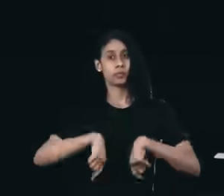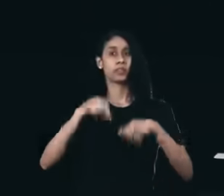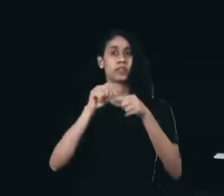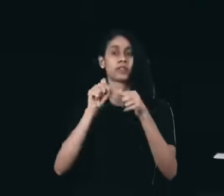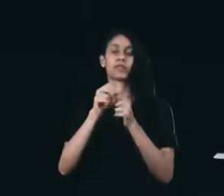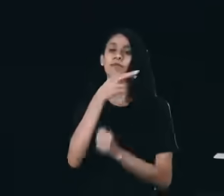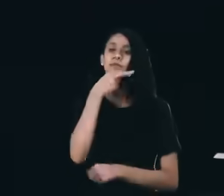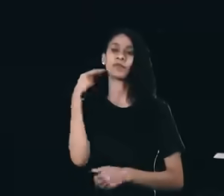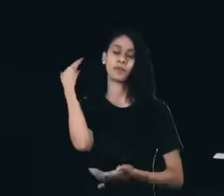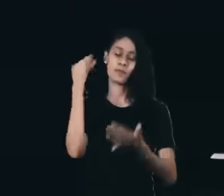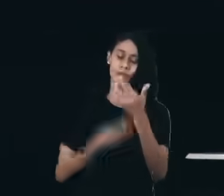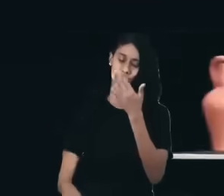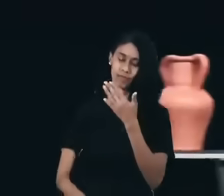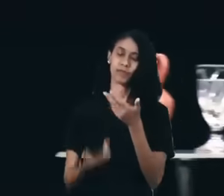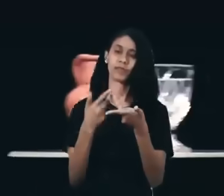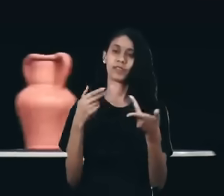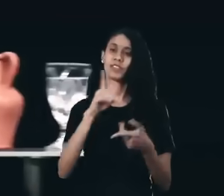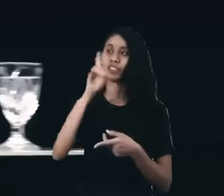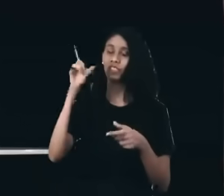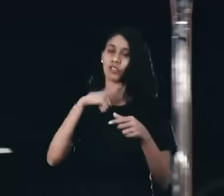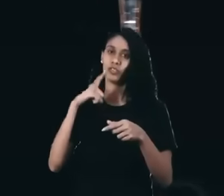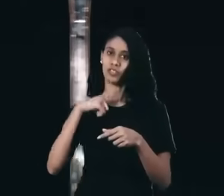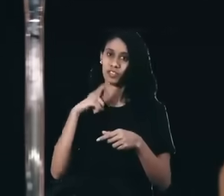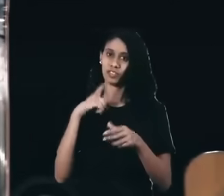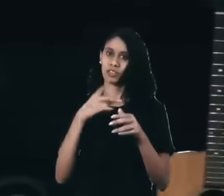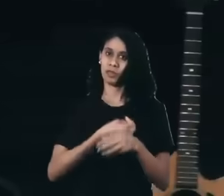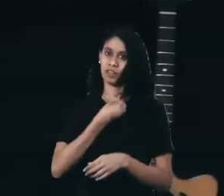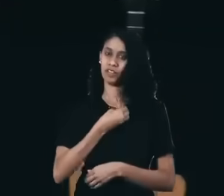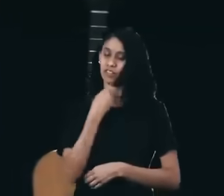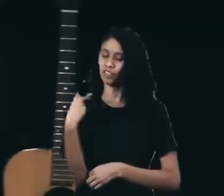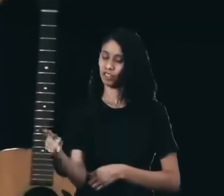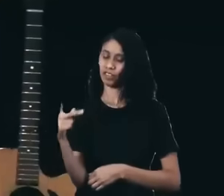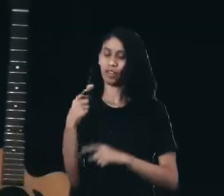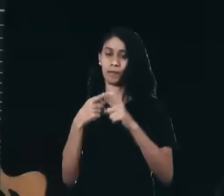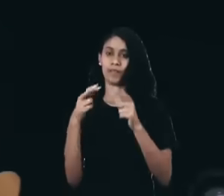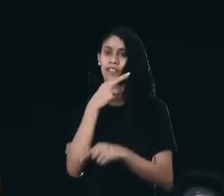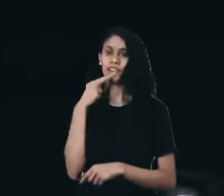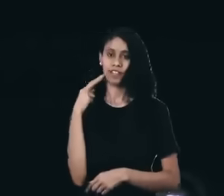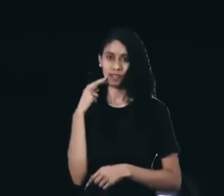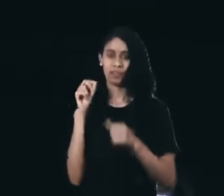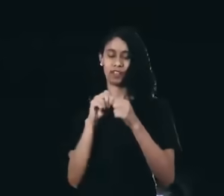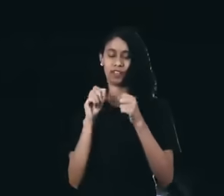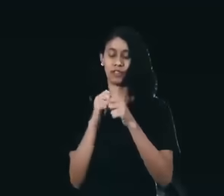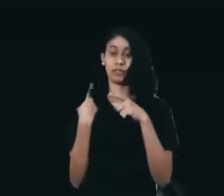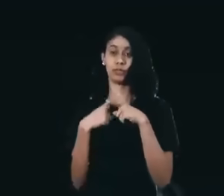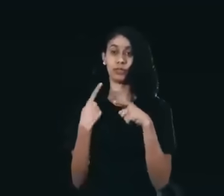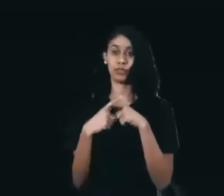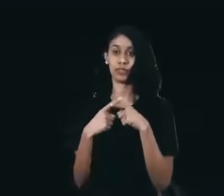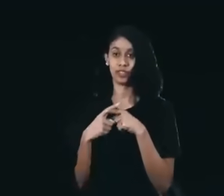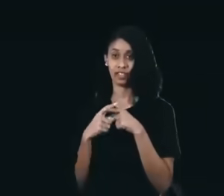ela perder aquilo que Deus tinha para ela. Mas Rebeca foi a resposta, porque ela estava